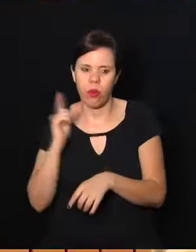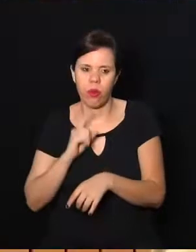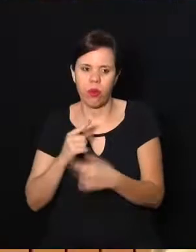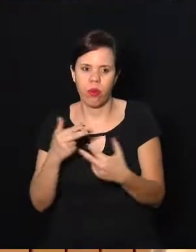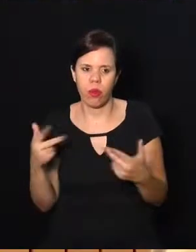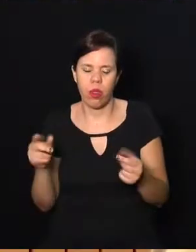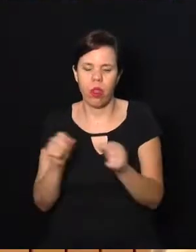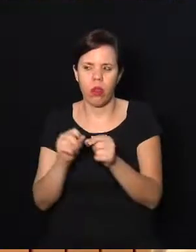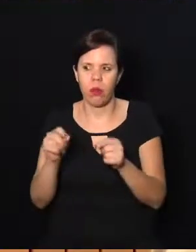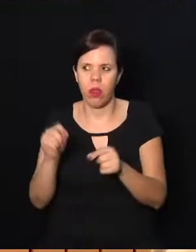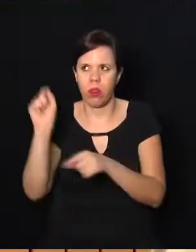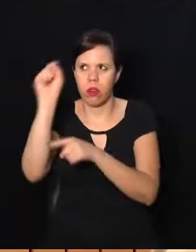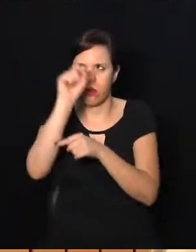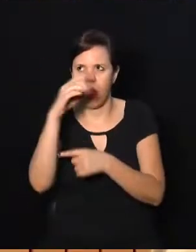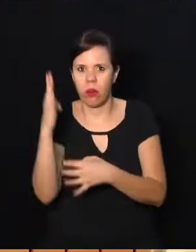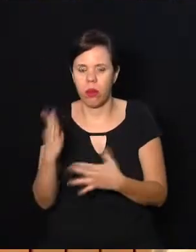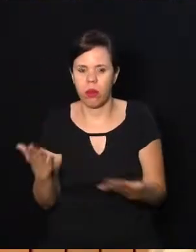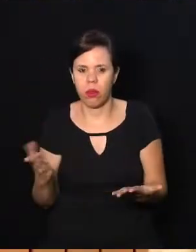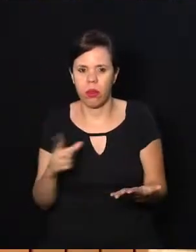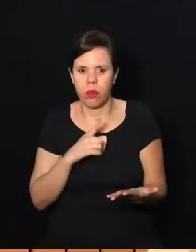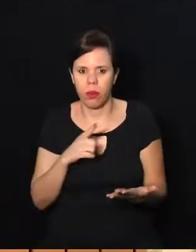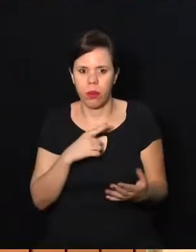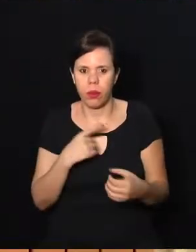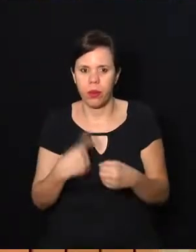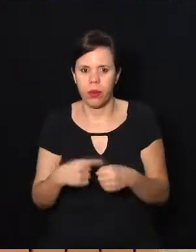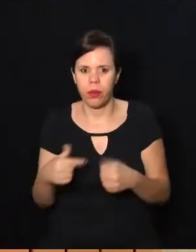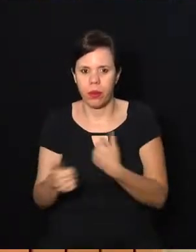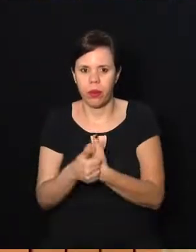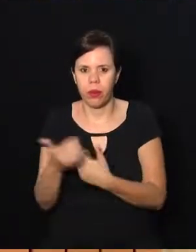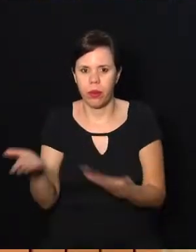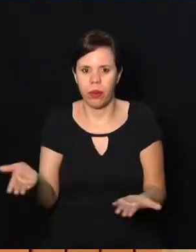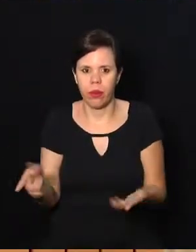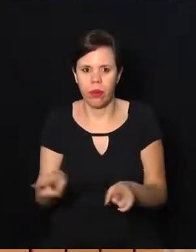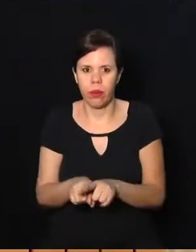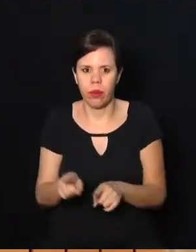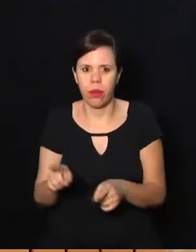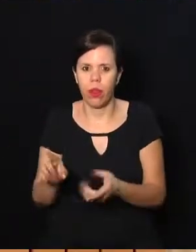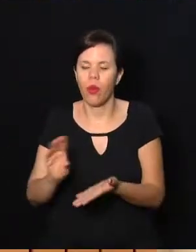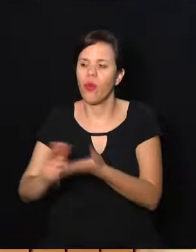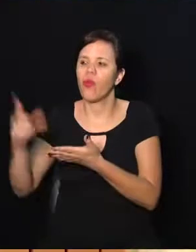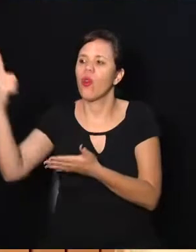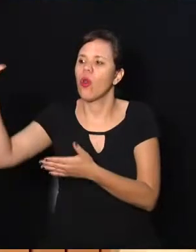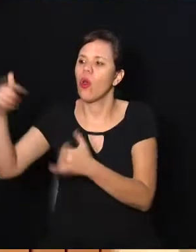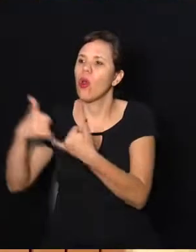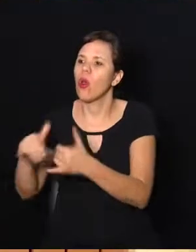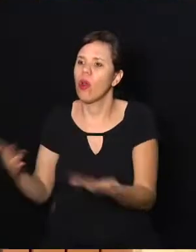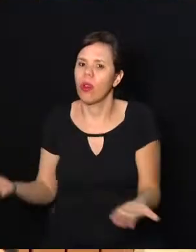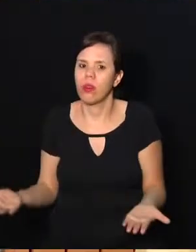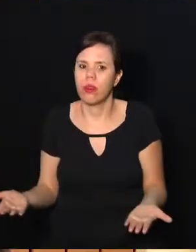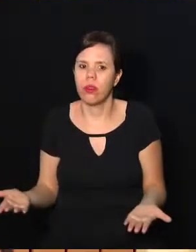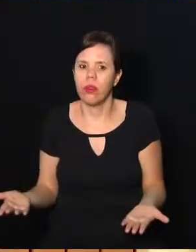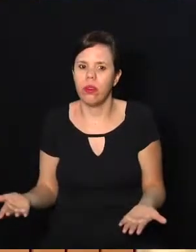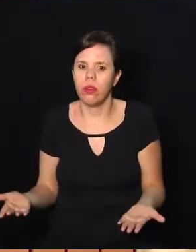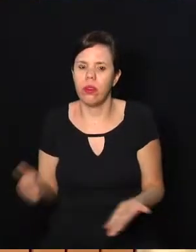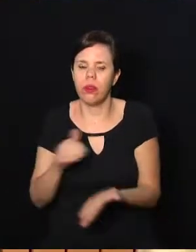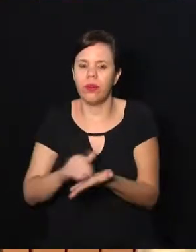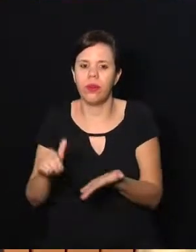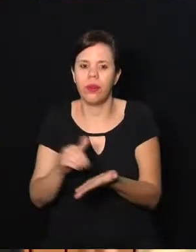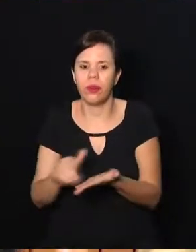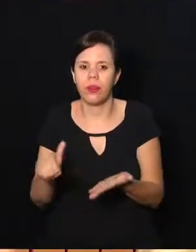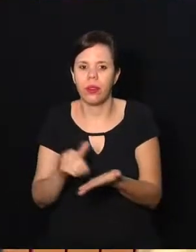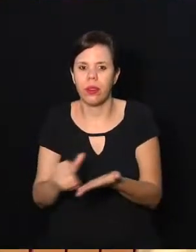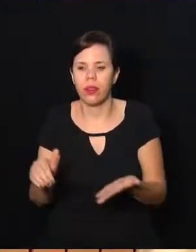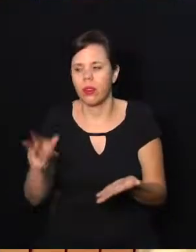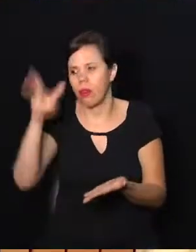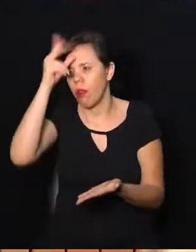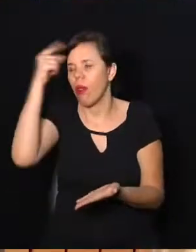Nós vemos ônibus, tem município daqui de perto que investe em ônibus. Secretaria Municipal, aí